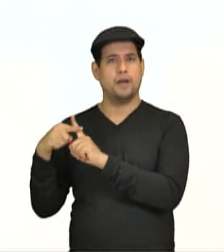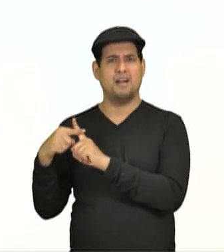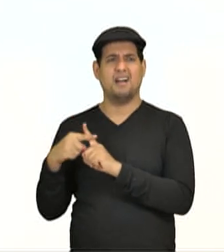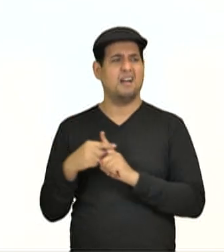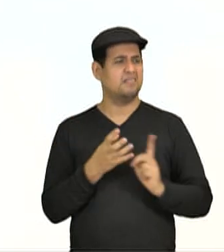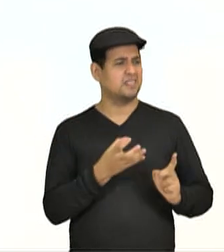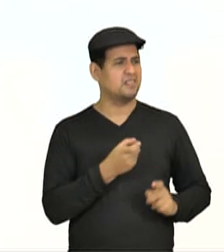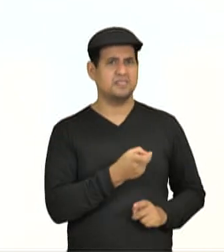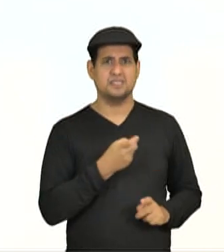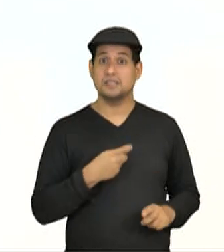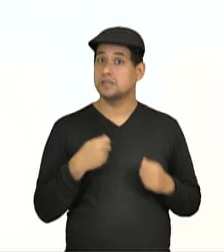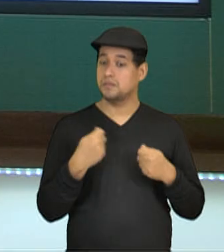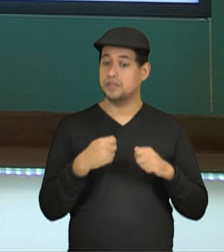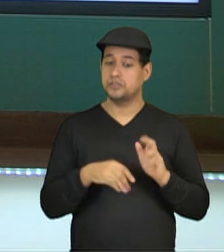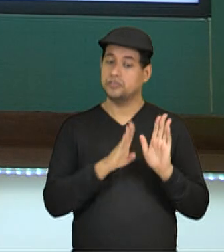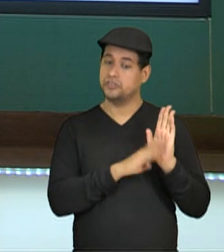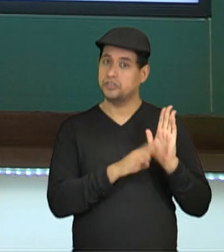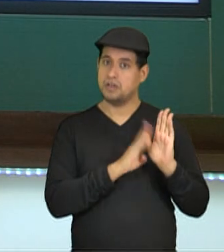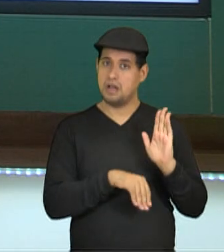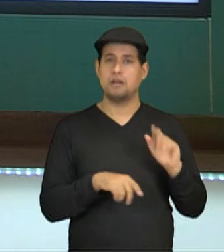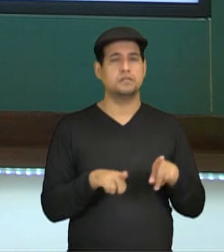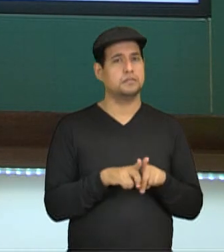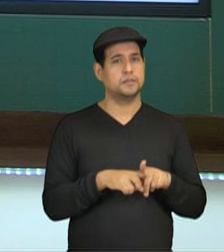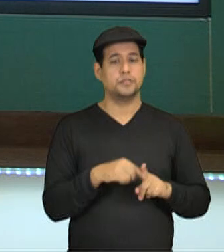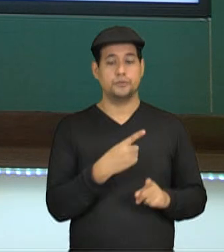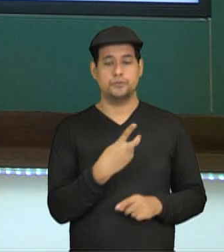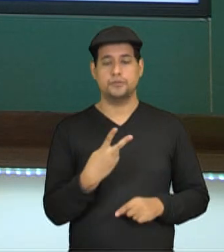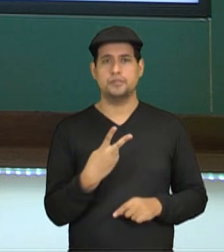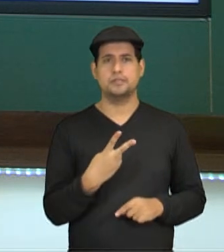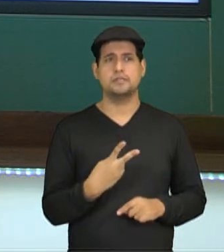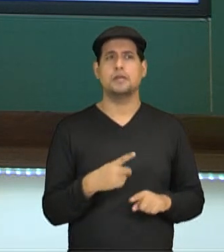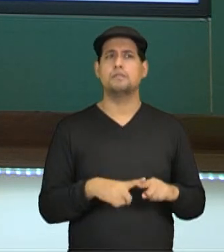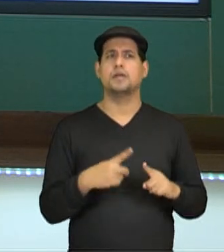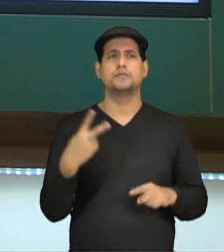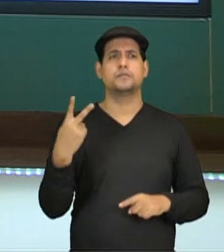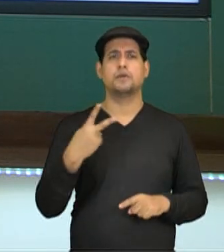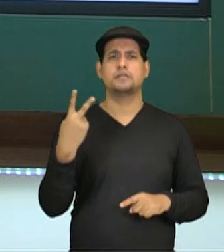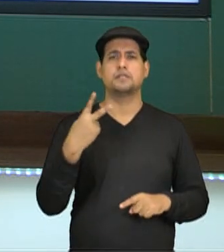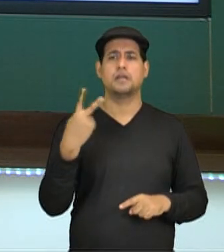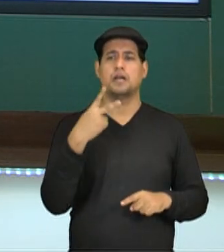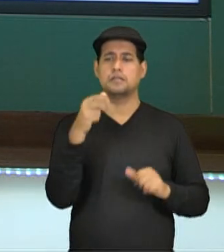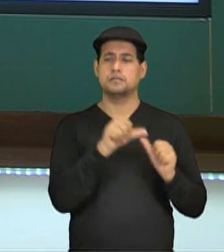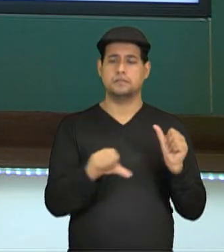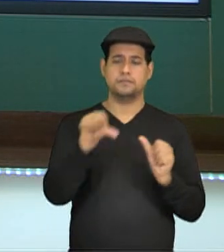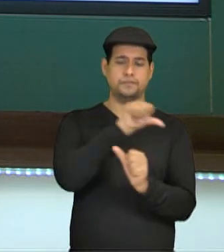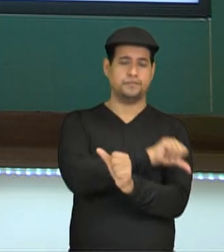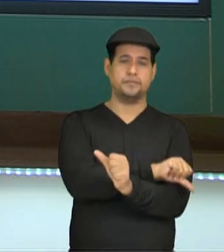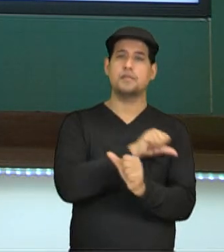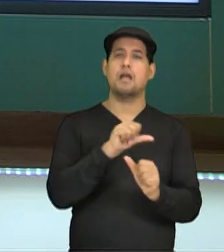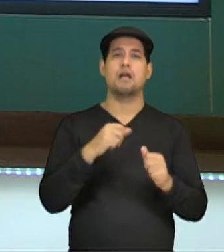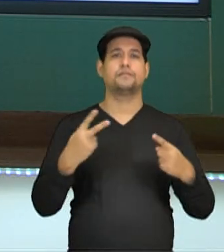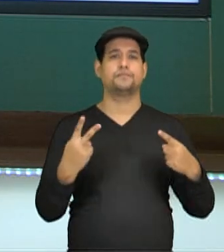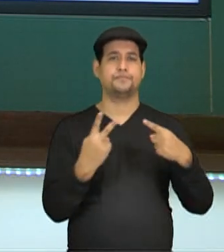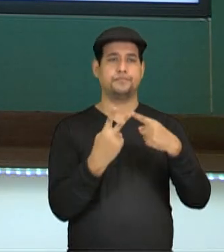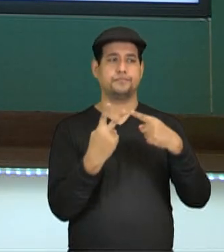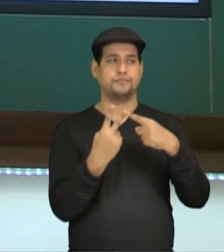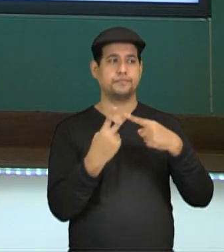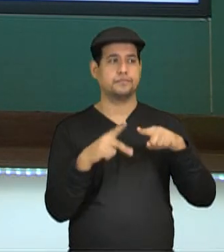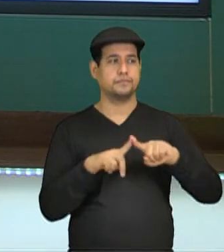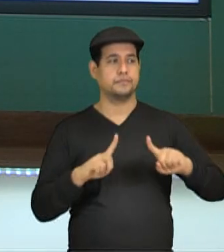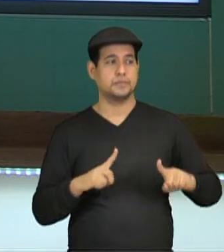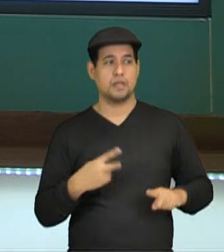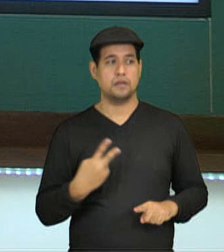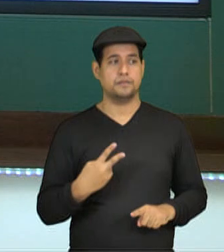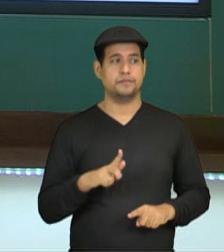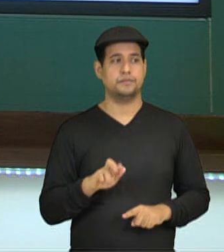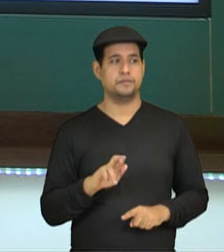quero x, então eu preciso me livrar desse quadrado e desse 12. O quadrado, você passa para o outro lado na forma de raiz. E dentro de uma equação do